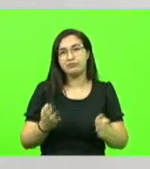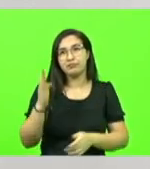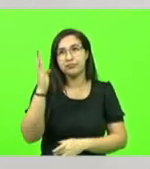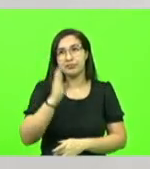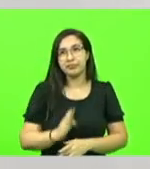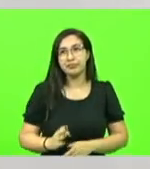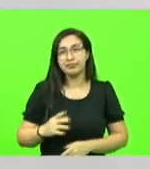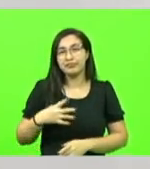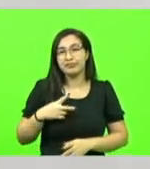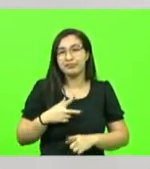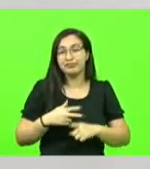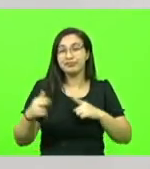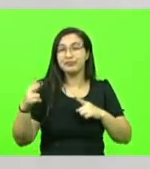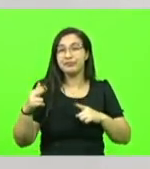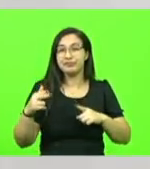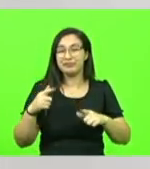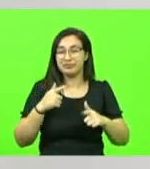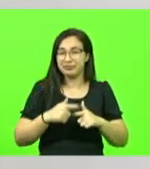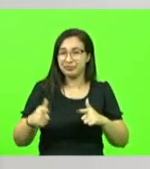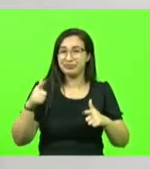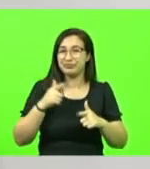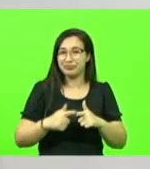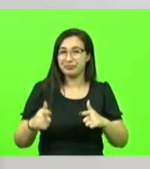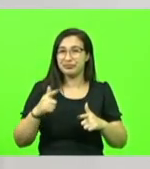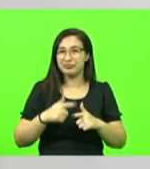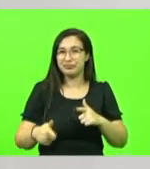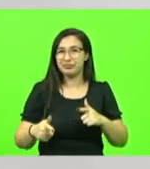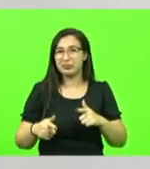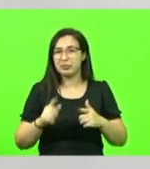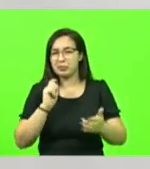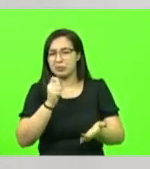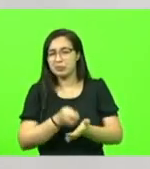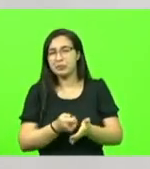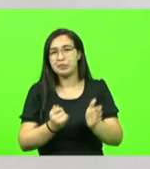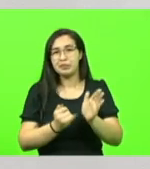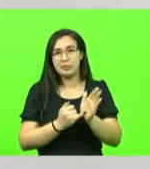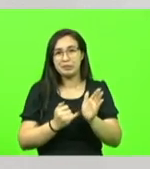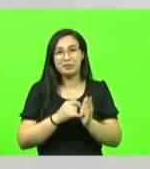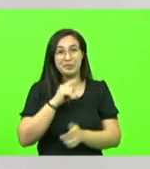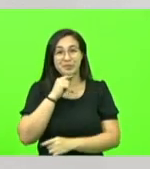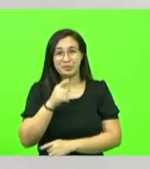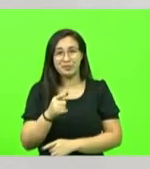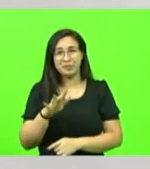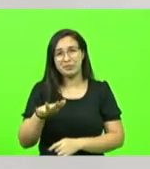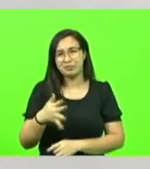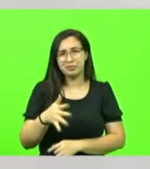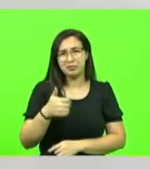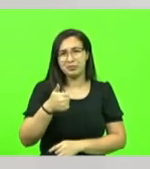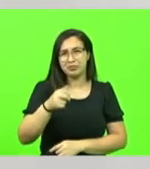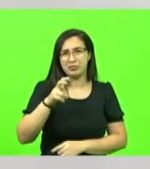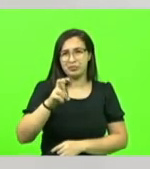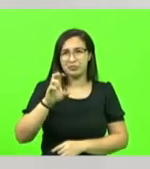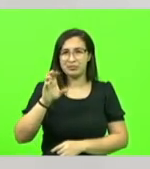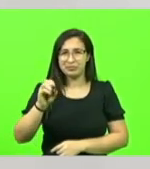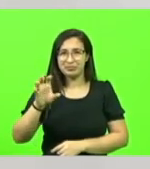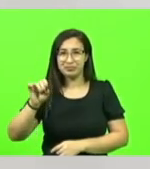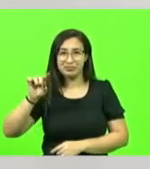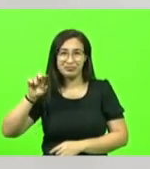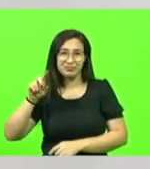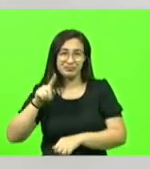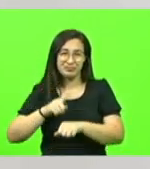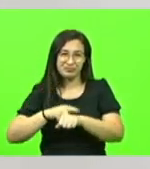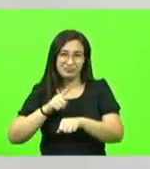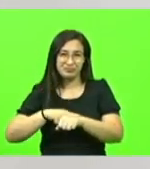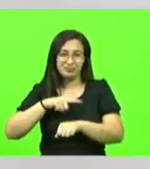mundial em dificuldade de se calcular e pagar impostos. São 1.500 horas para se calcular e pagar impostos no Brasil.